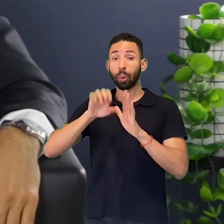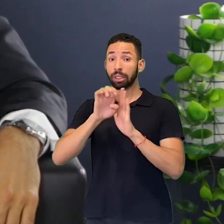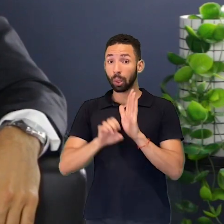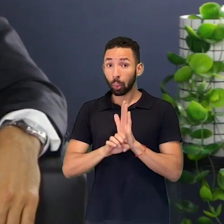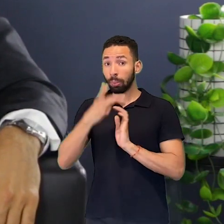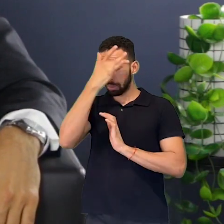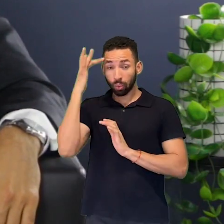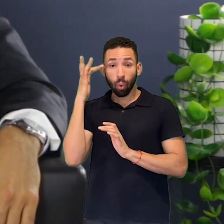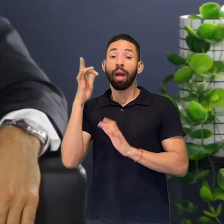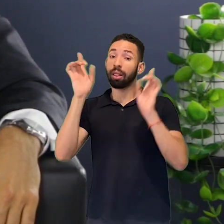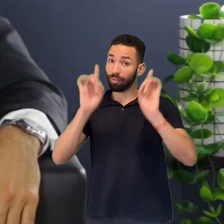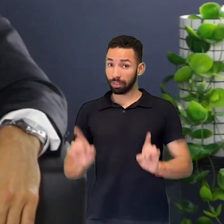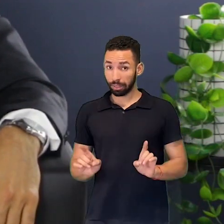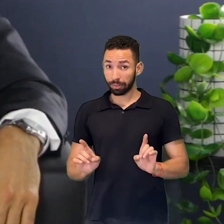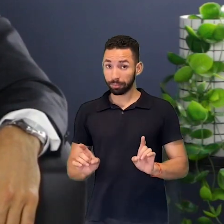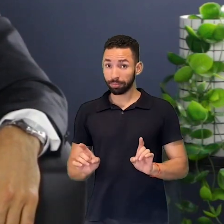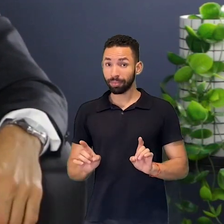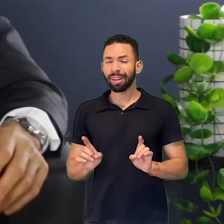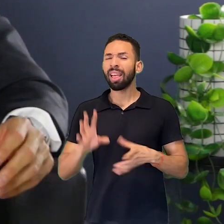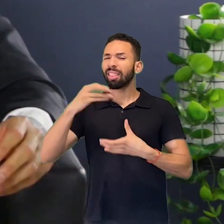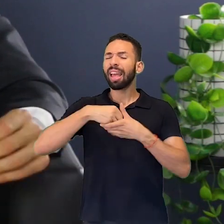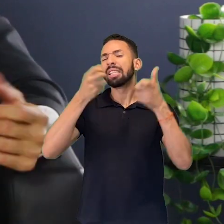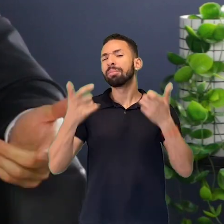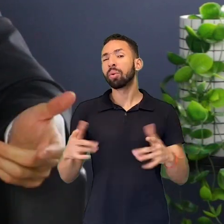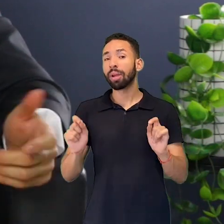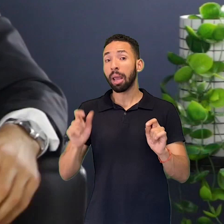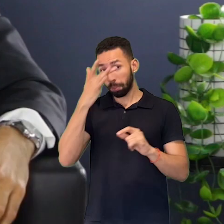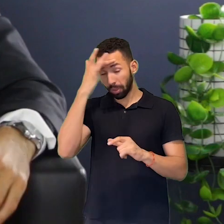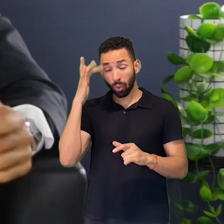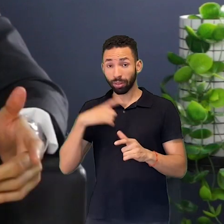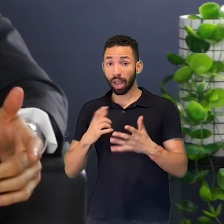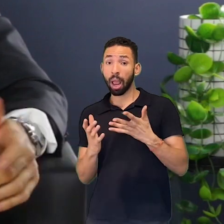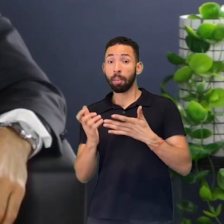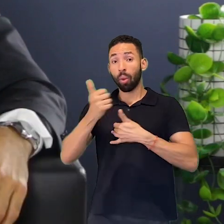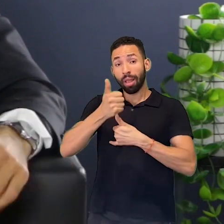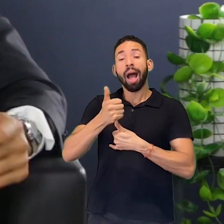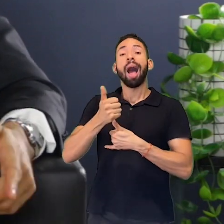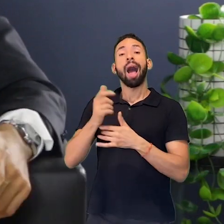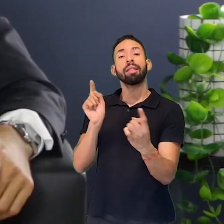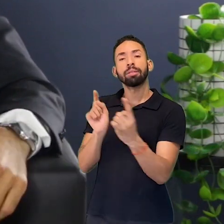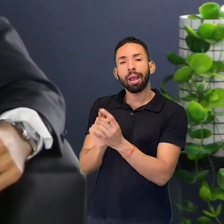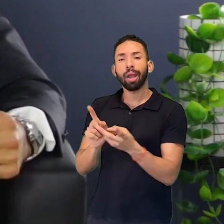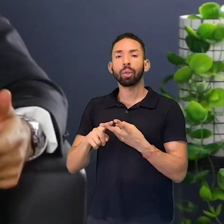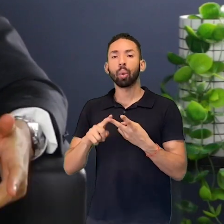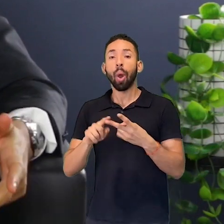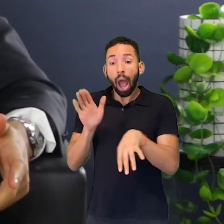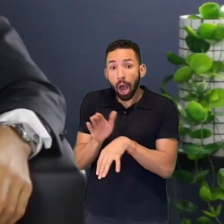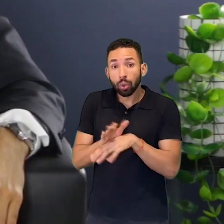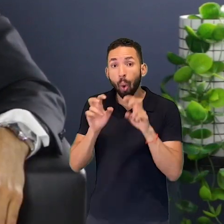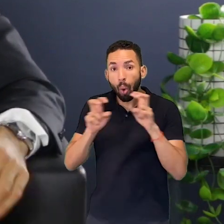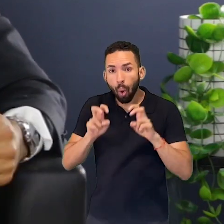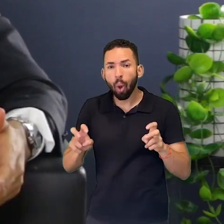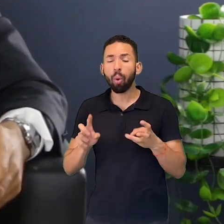no Estatuto das Pessoas com Deficiência. E diz lá que elas têm prioridade de atendimento, de